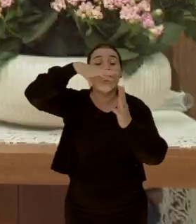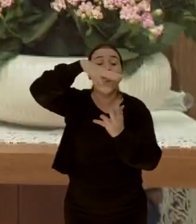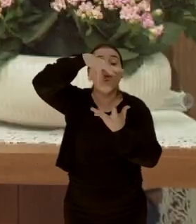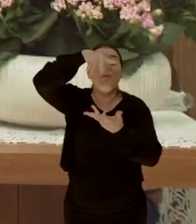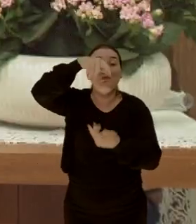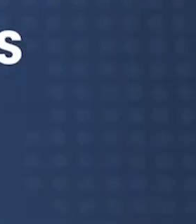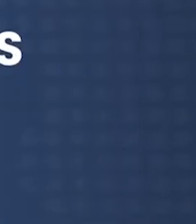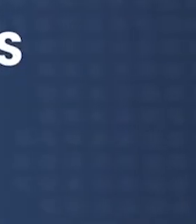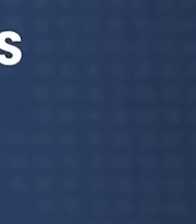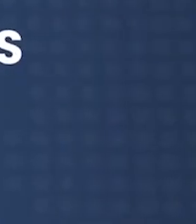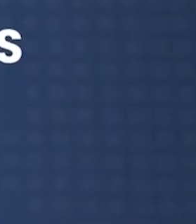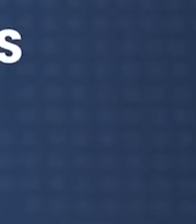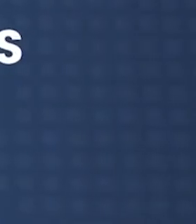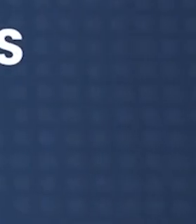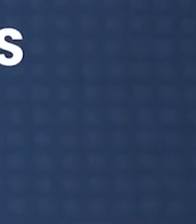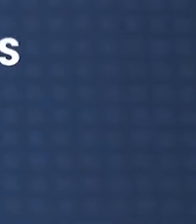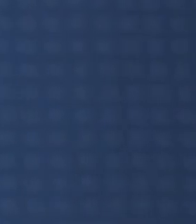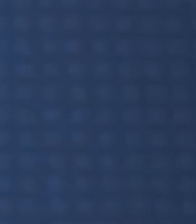inteiro.